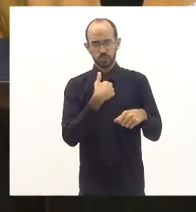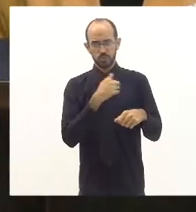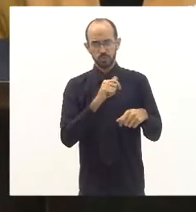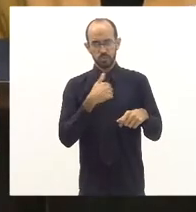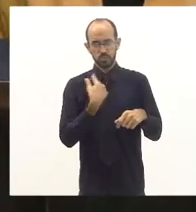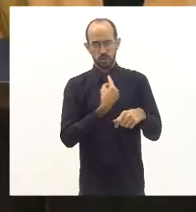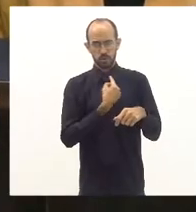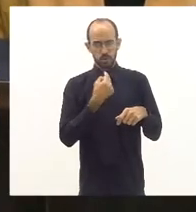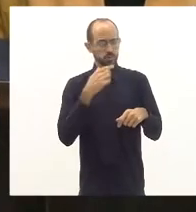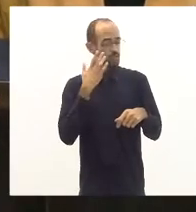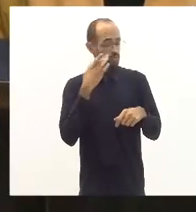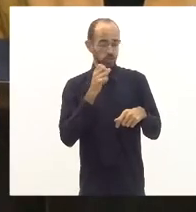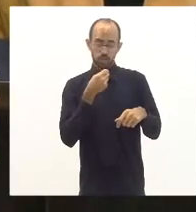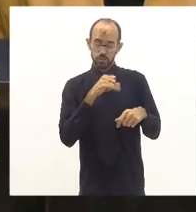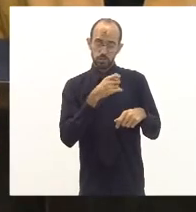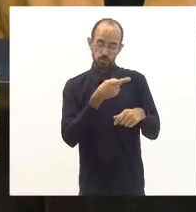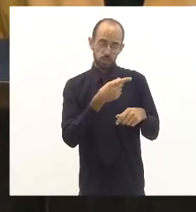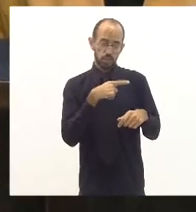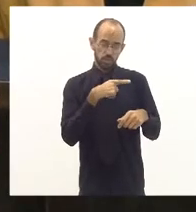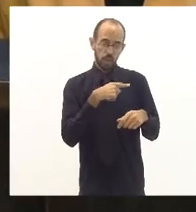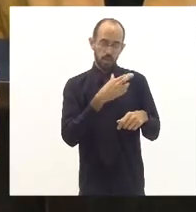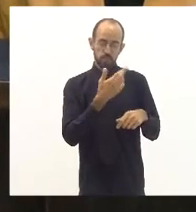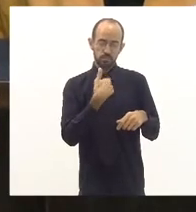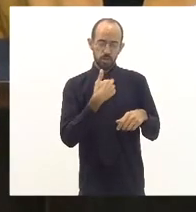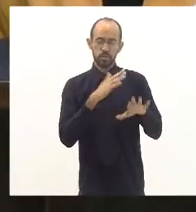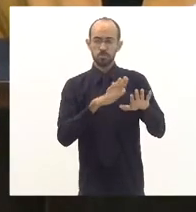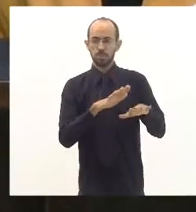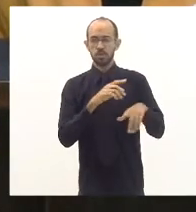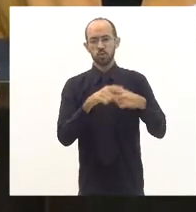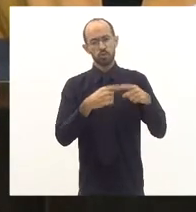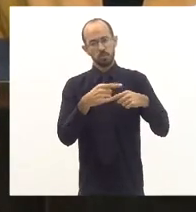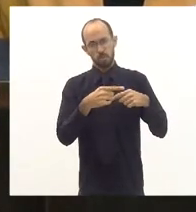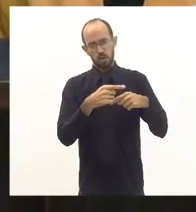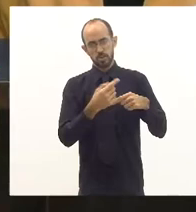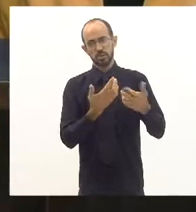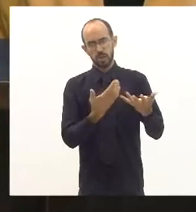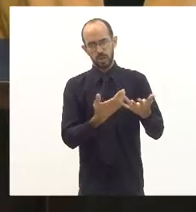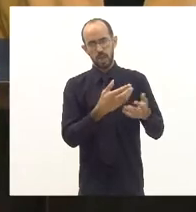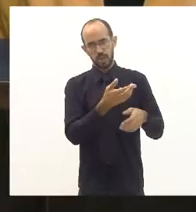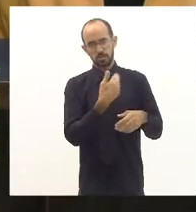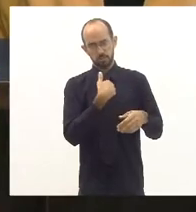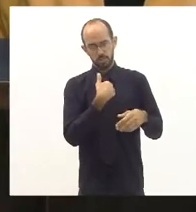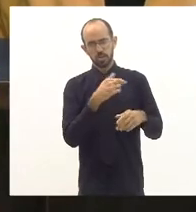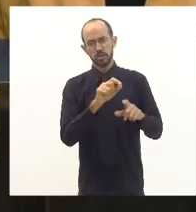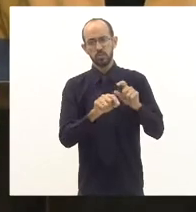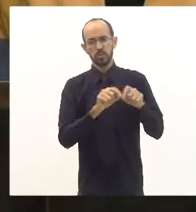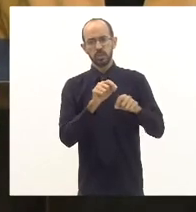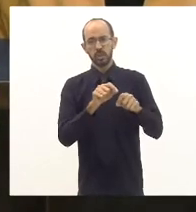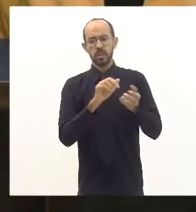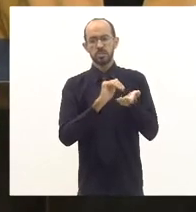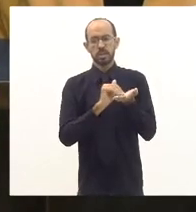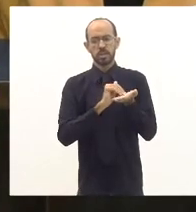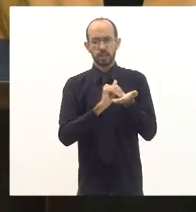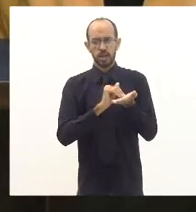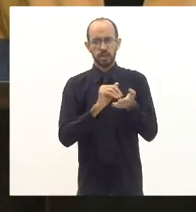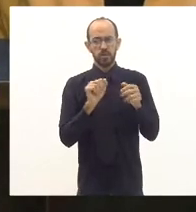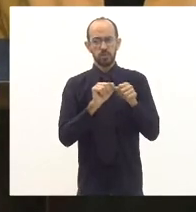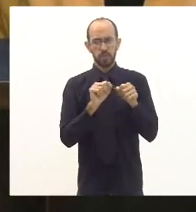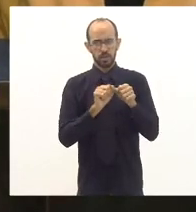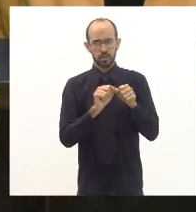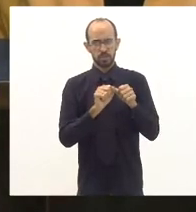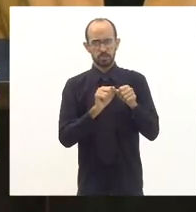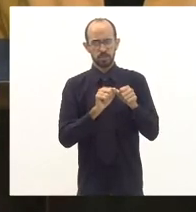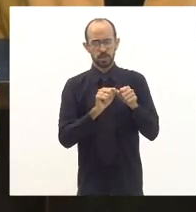sobre isso agora ou mais adiante você reporta, o que que a secretaria tem feito para